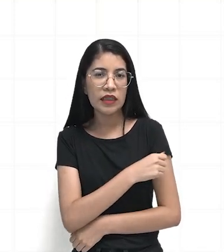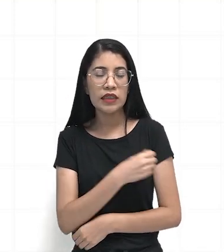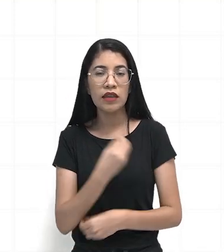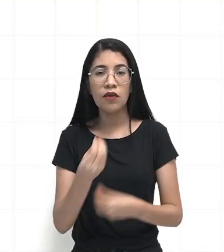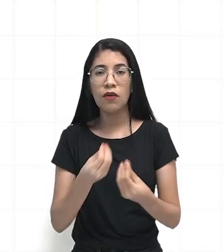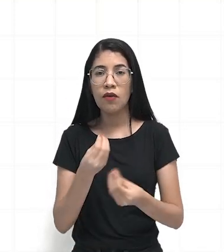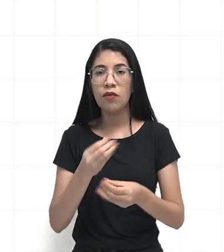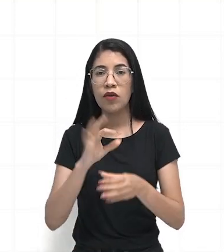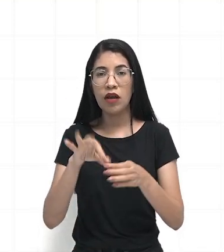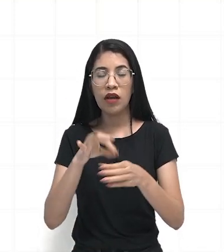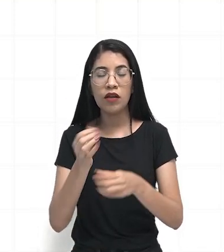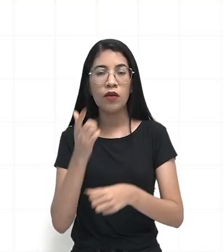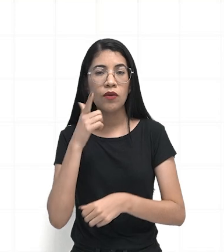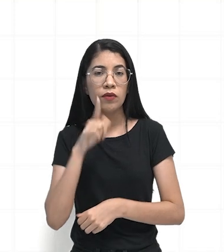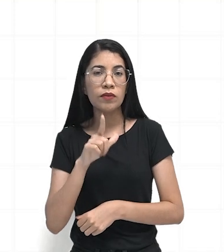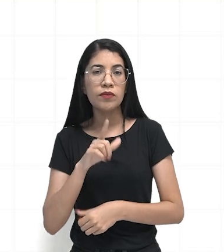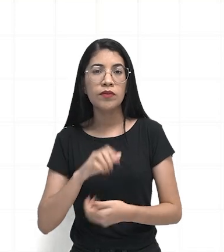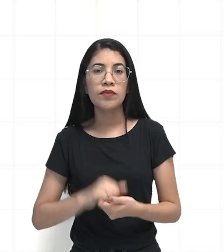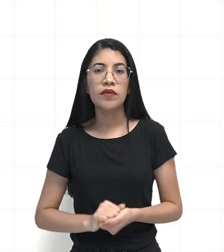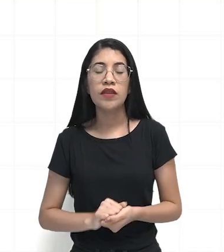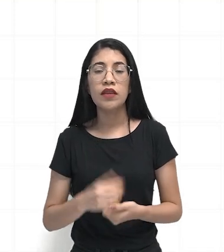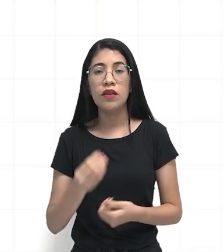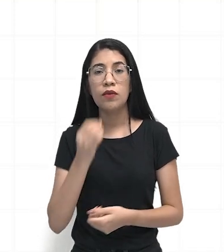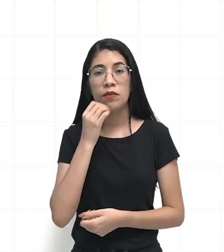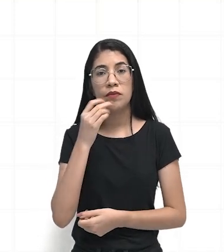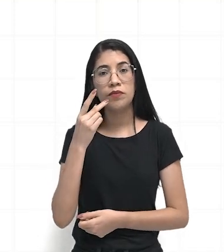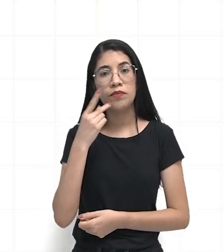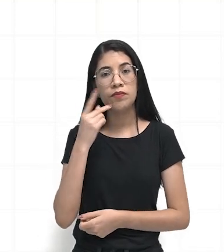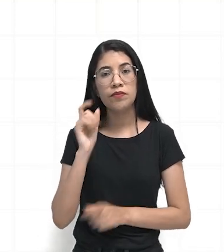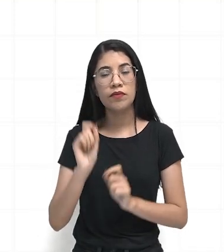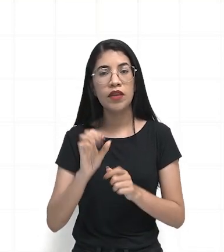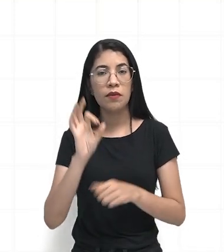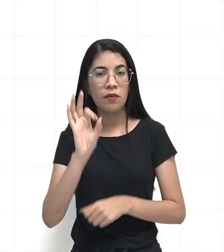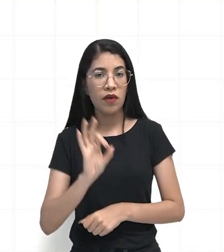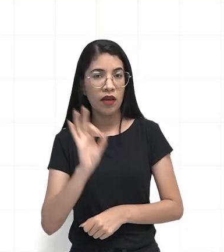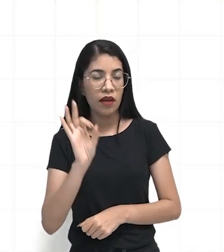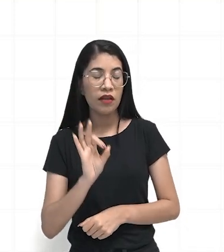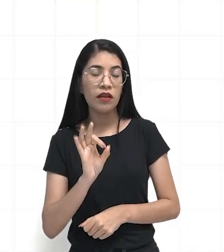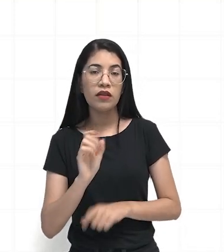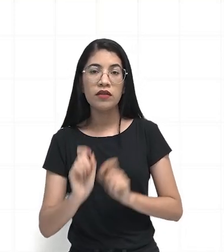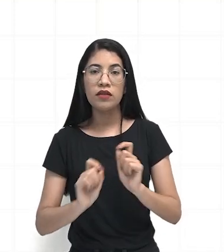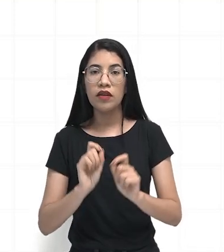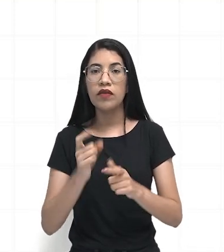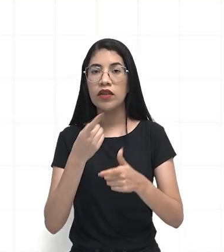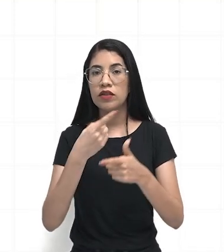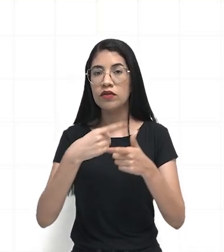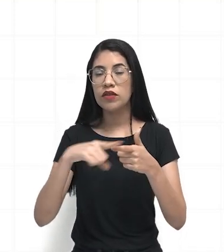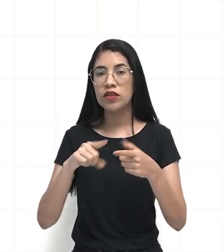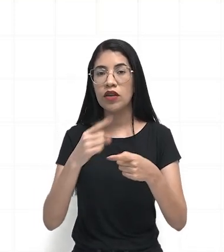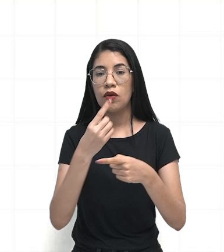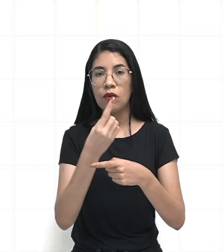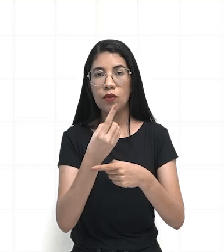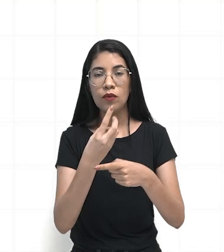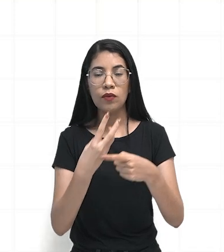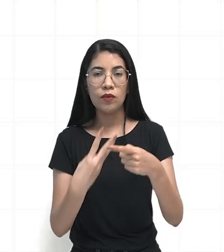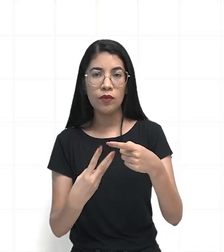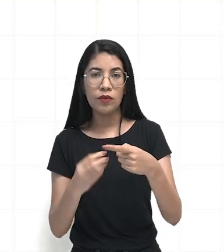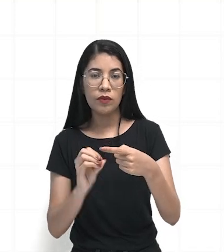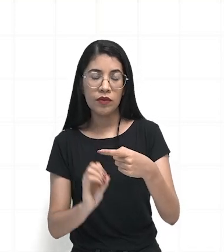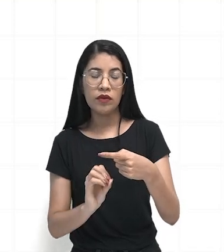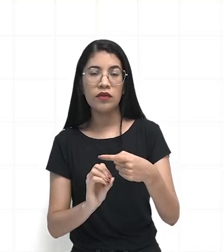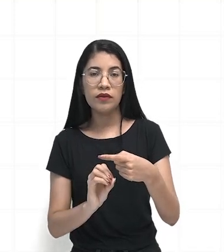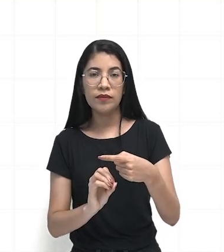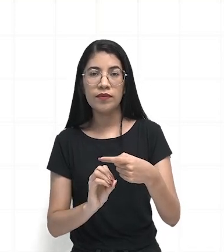ser sorteado? Então, a probabilidade em porcentagem, você vai fazer a divisão. 1 dividido por